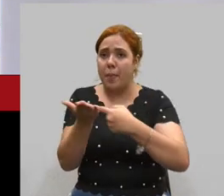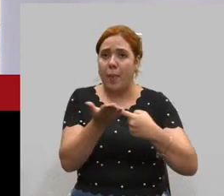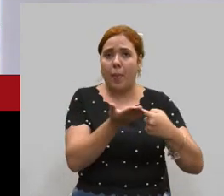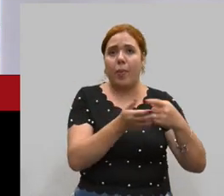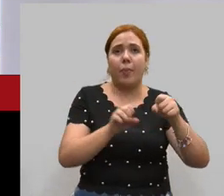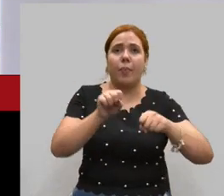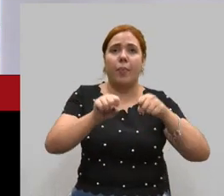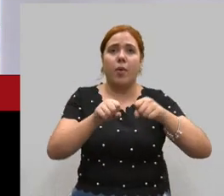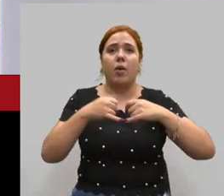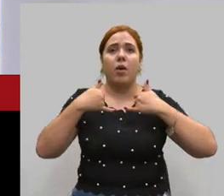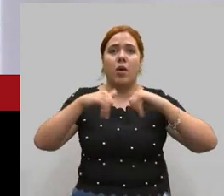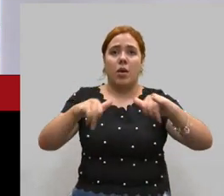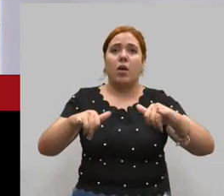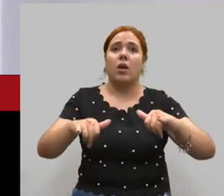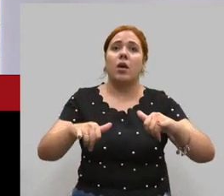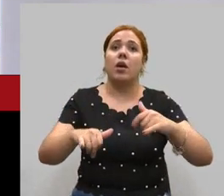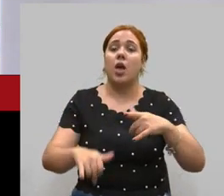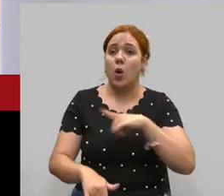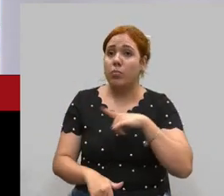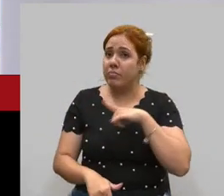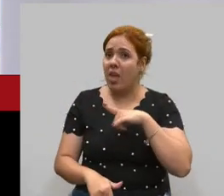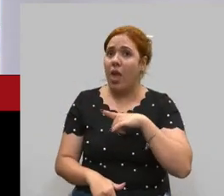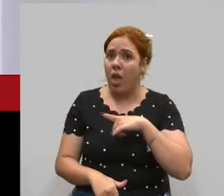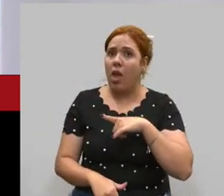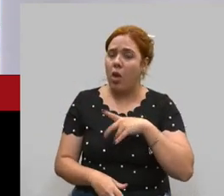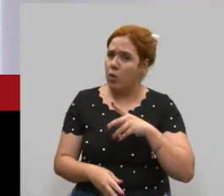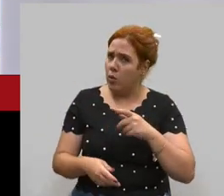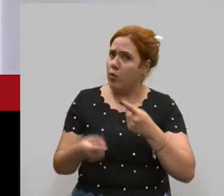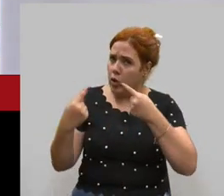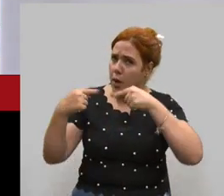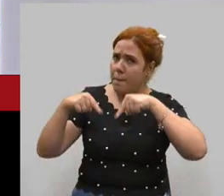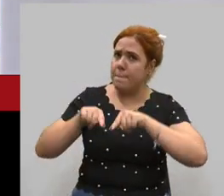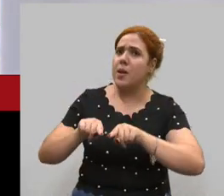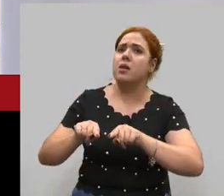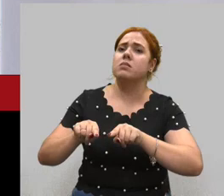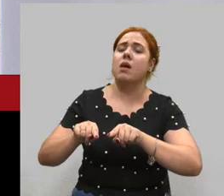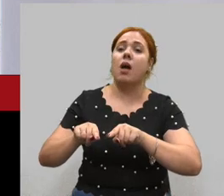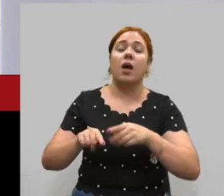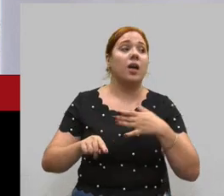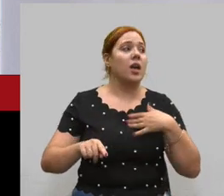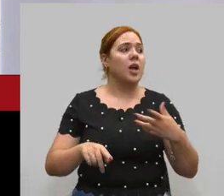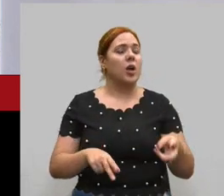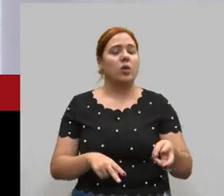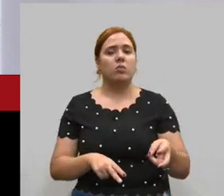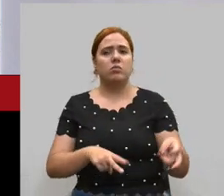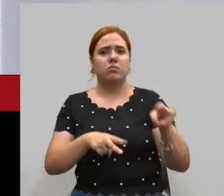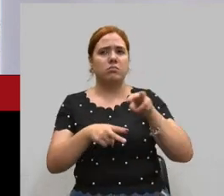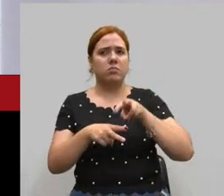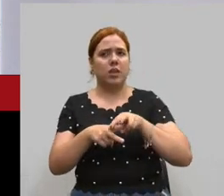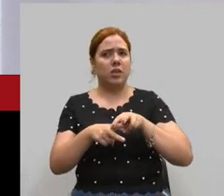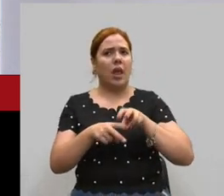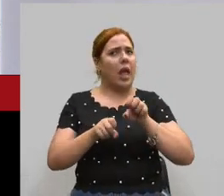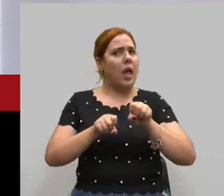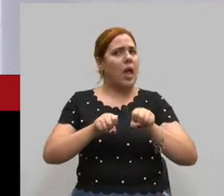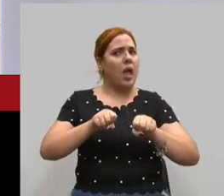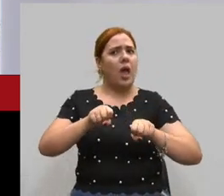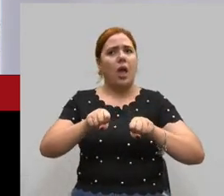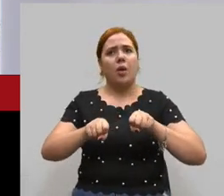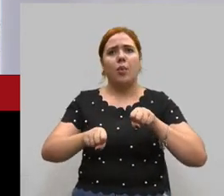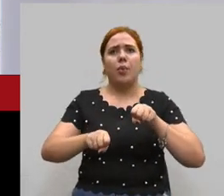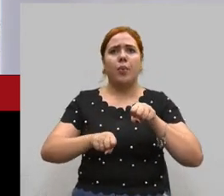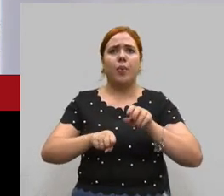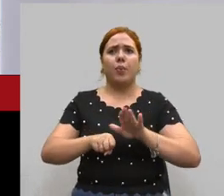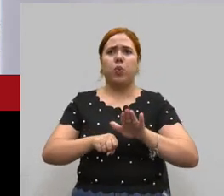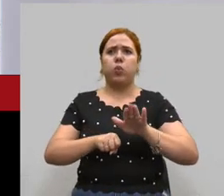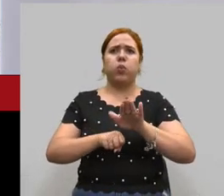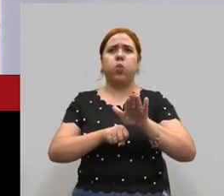bicicleta dessa e eu quero que você vá com a gente e ali quando eu subi na bicicleta pela primeira vez assim e Entrei numa subida com o